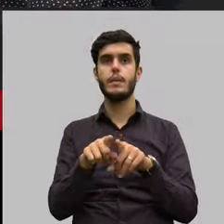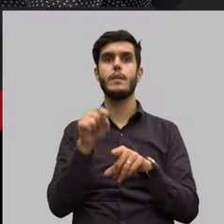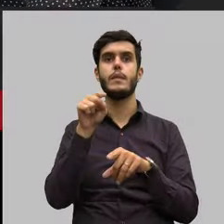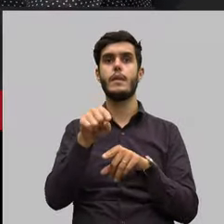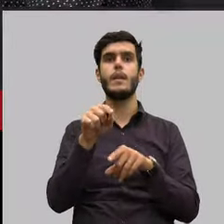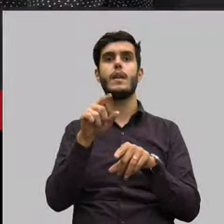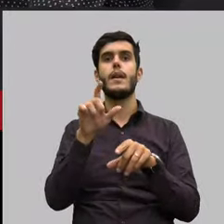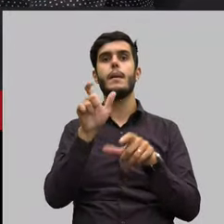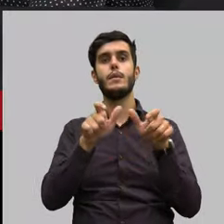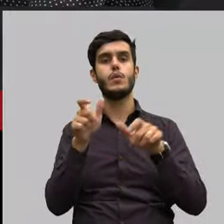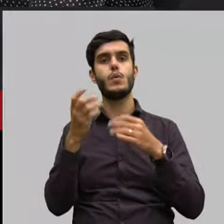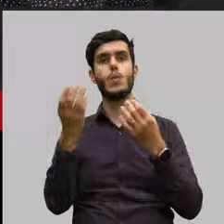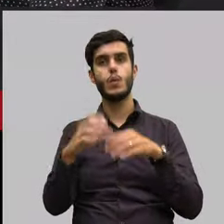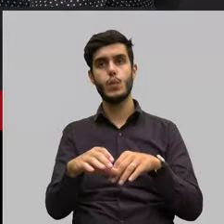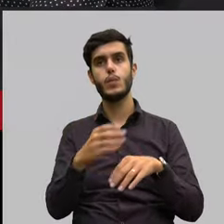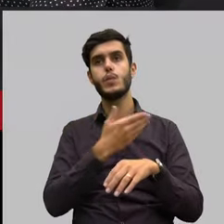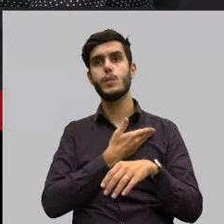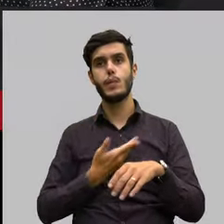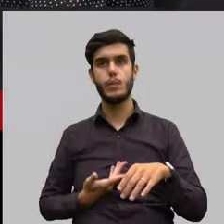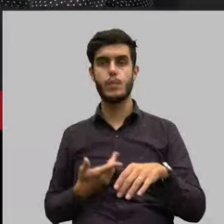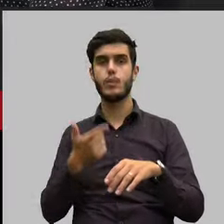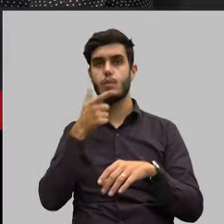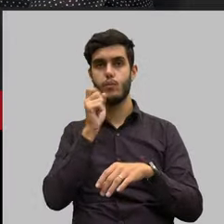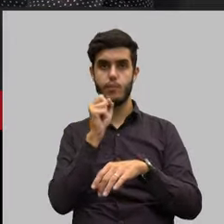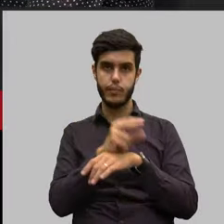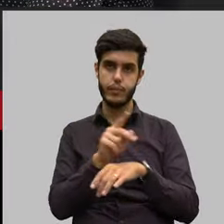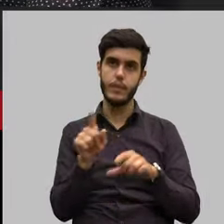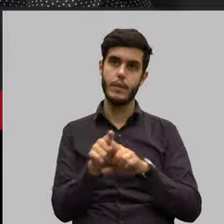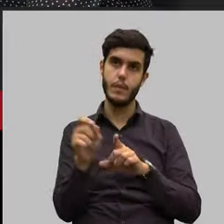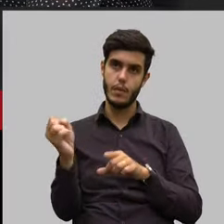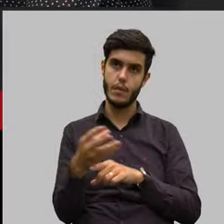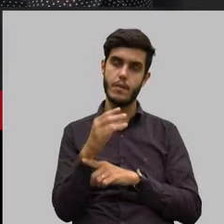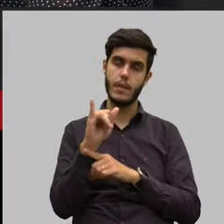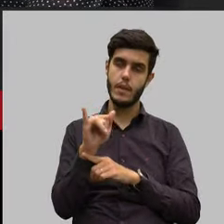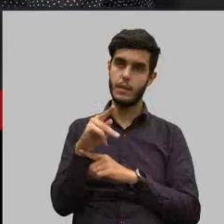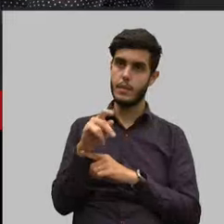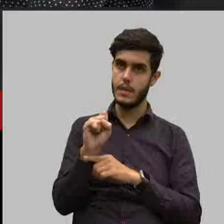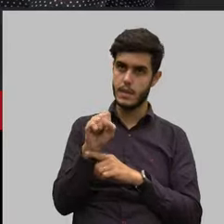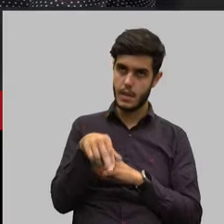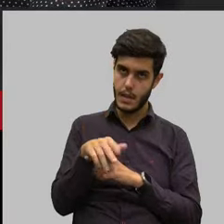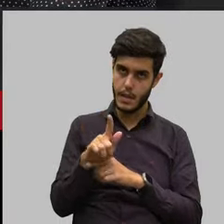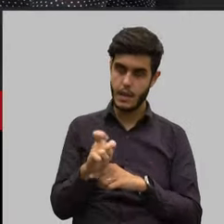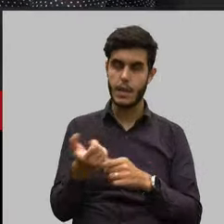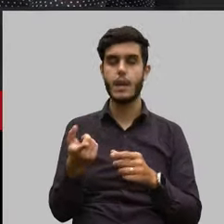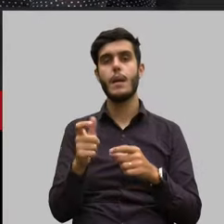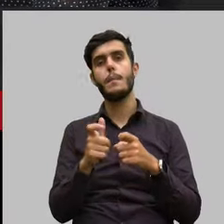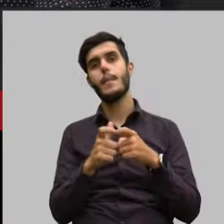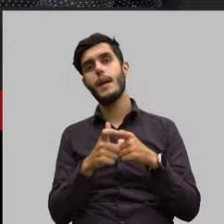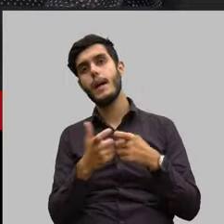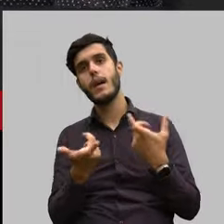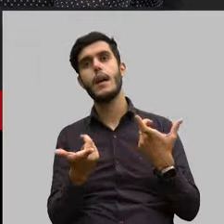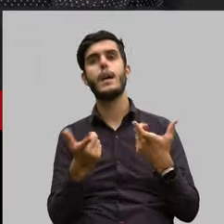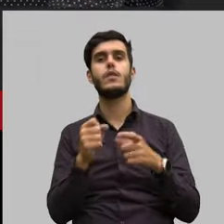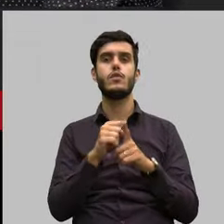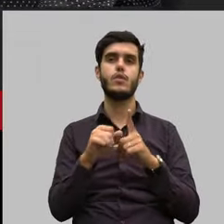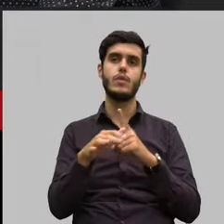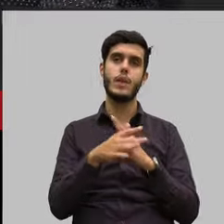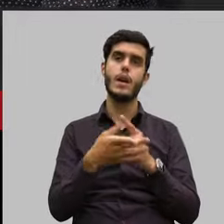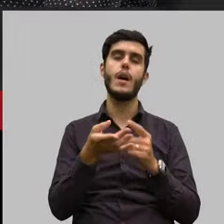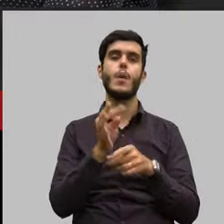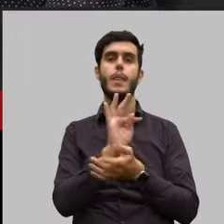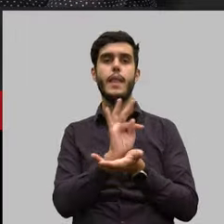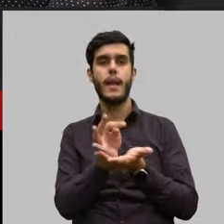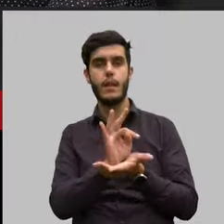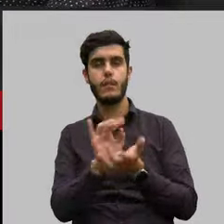público para fortalecer a atuação do ipseng sendo analistas de Seguridade Social médicos de Seguridade Social e técnicos de Seguridade